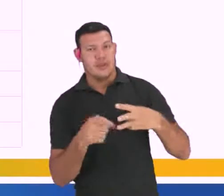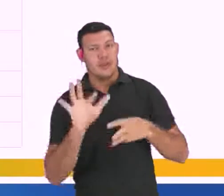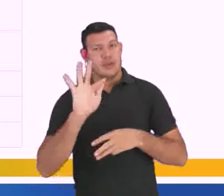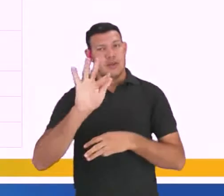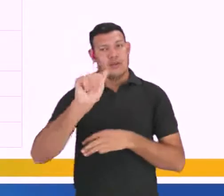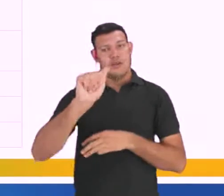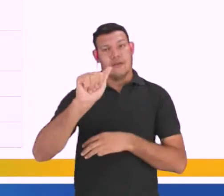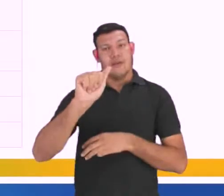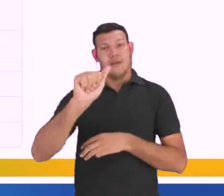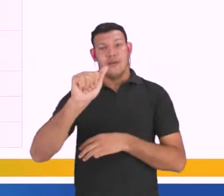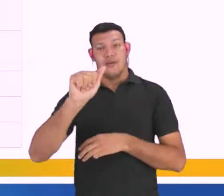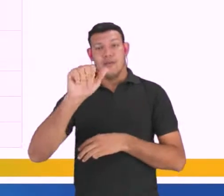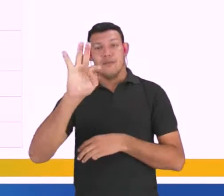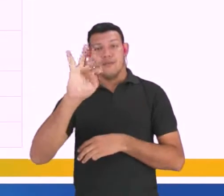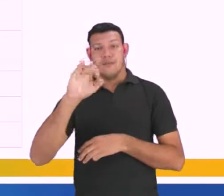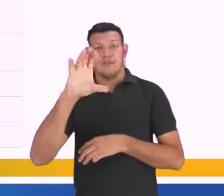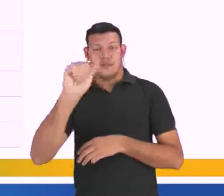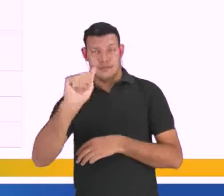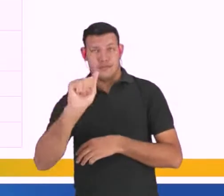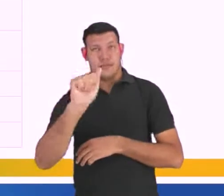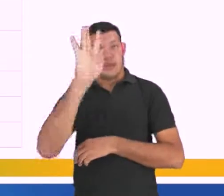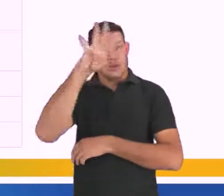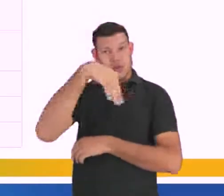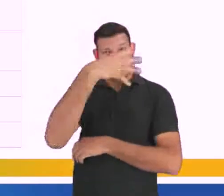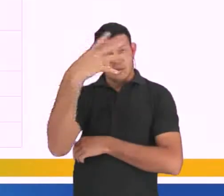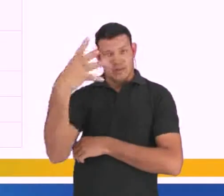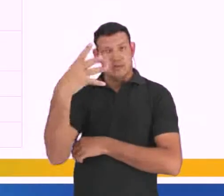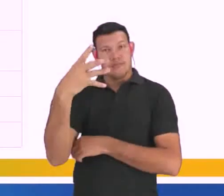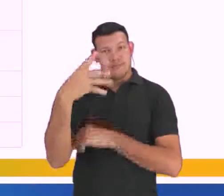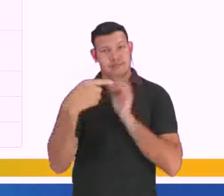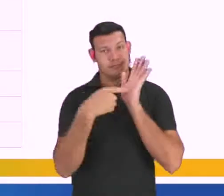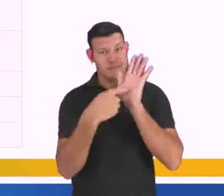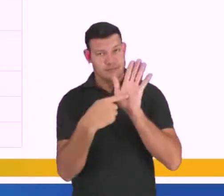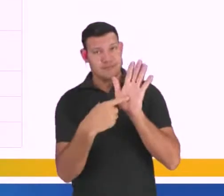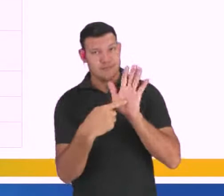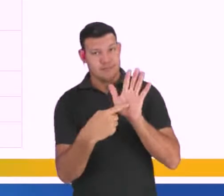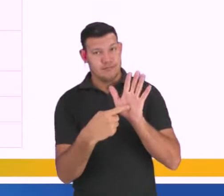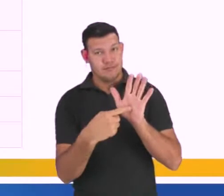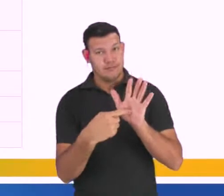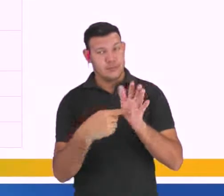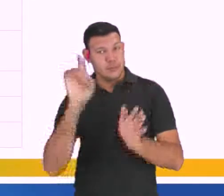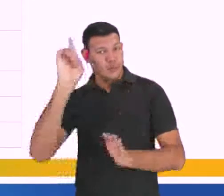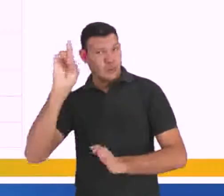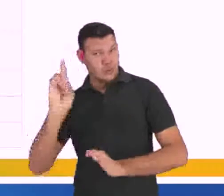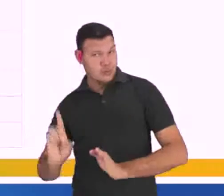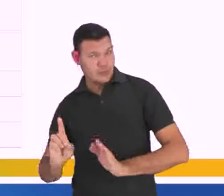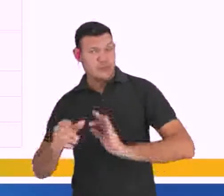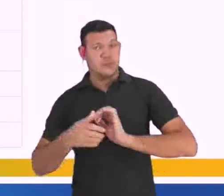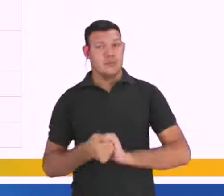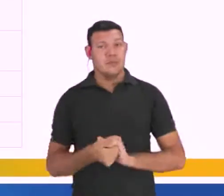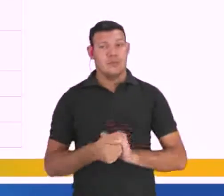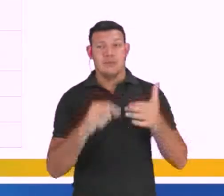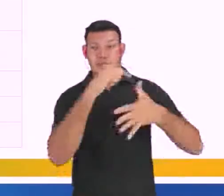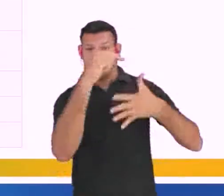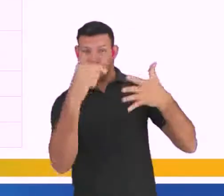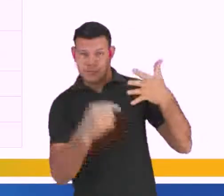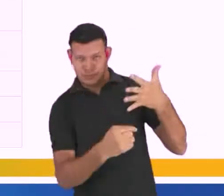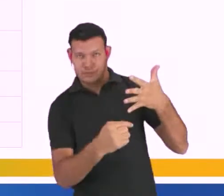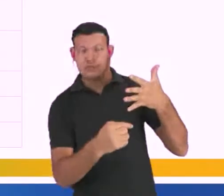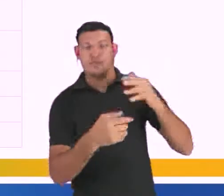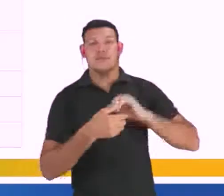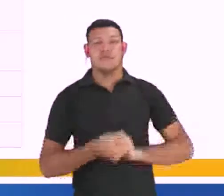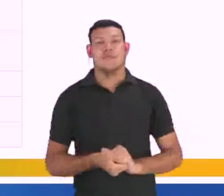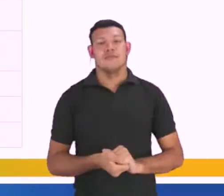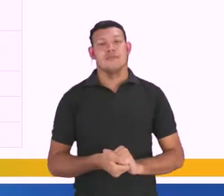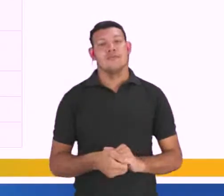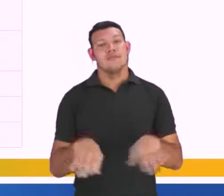que eu citava estão nessa tabela abaixo. Do lado direito, vocês vão ver os elementos da comunicação